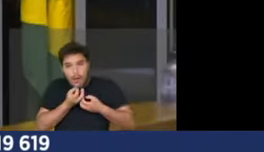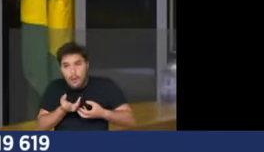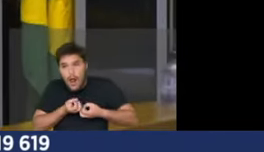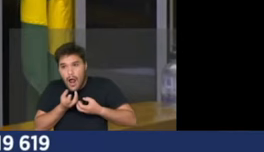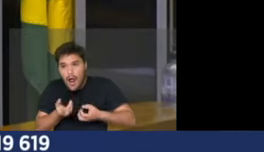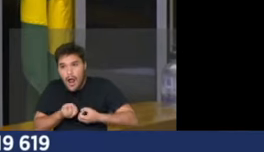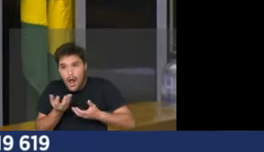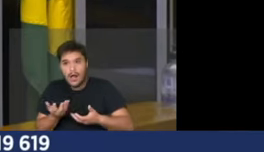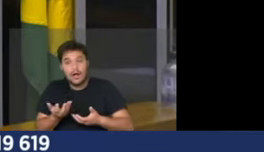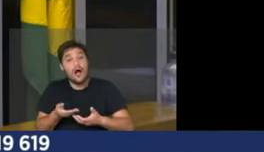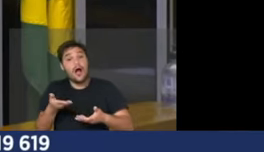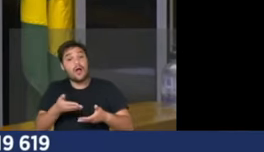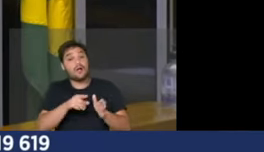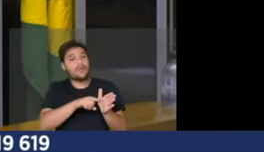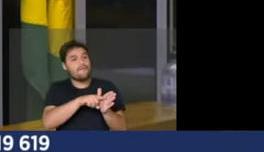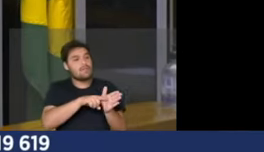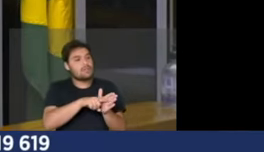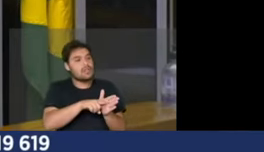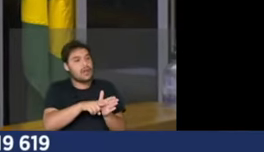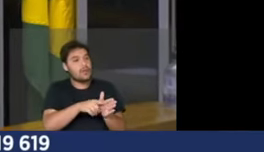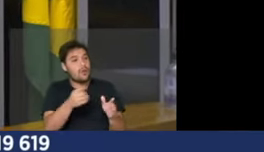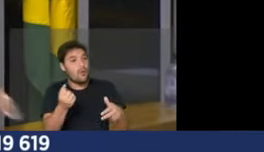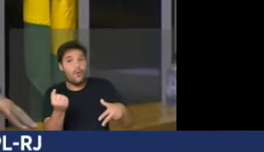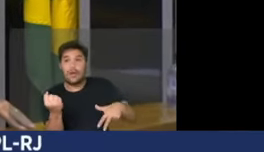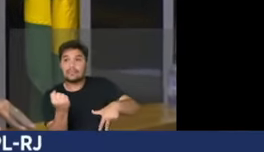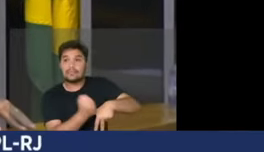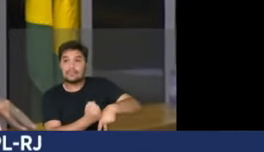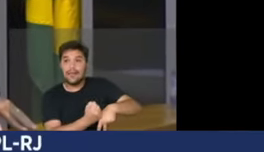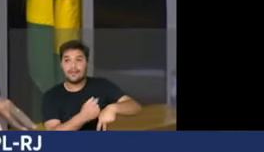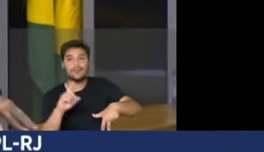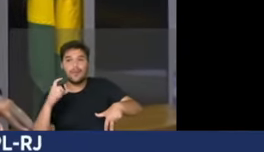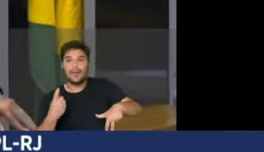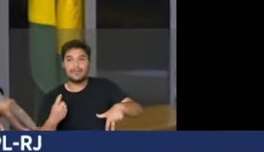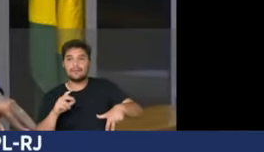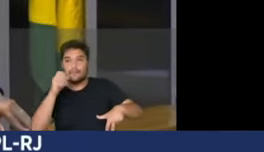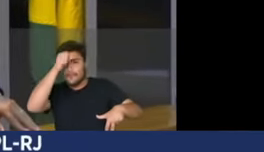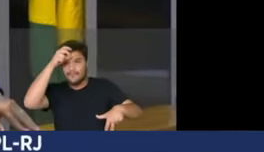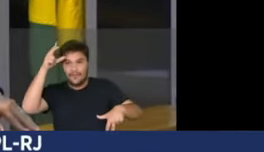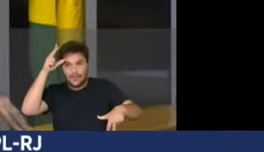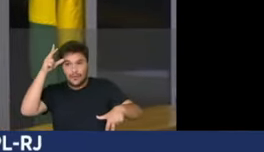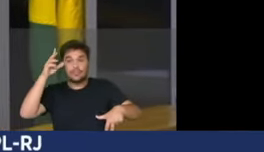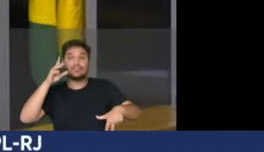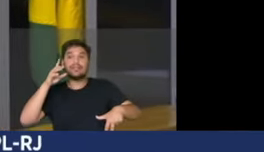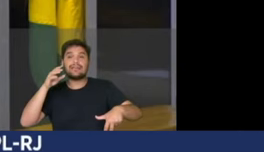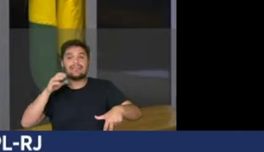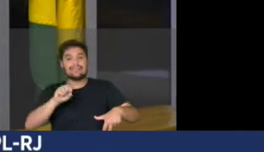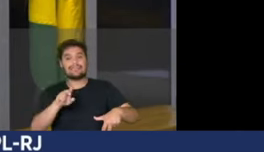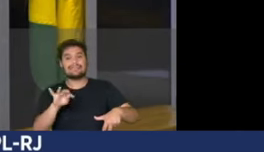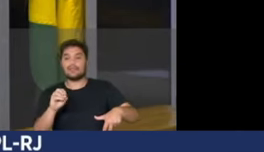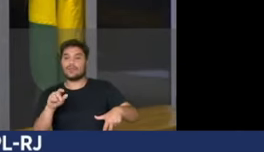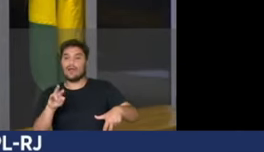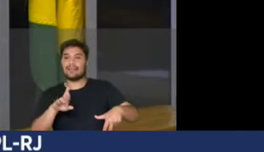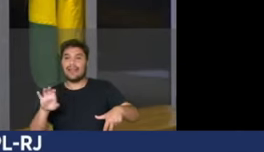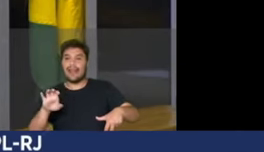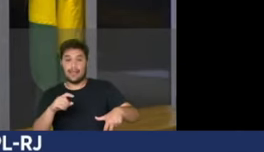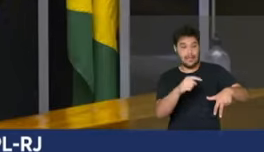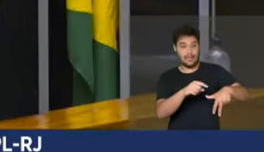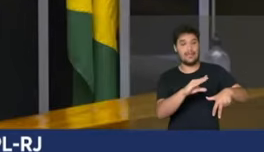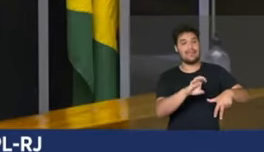investigando novamente o assassinato do ex-prefeito de Santo André, Celso Daniel. E eu falava que